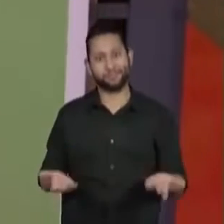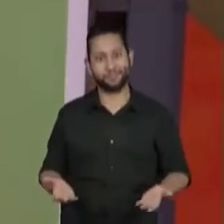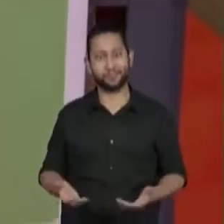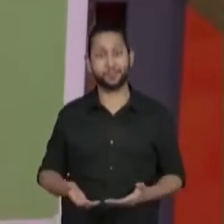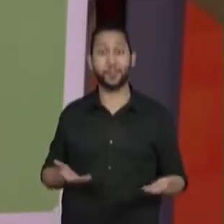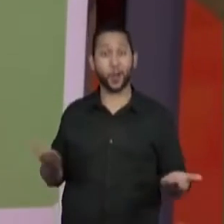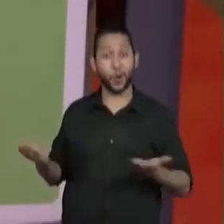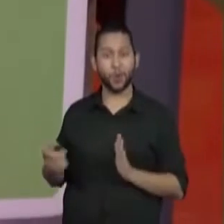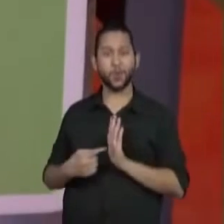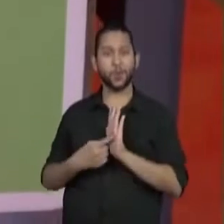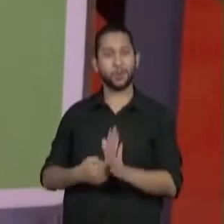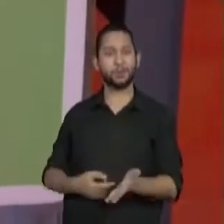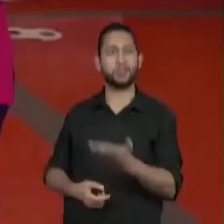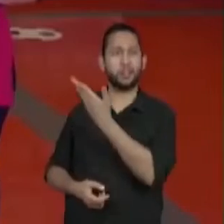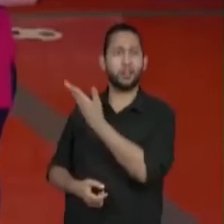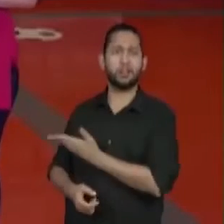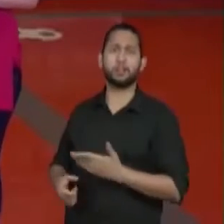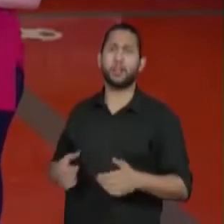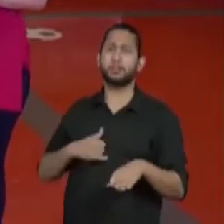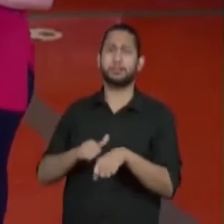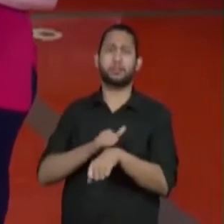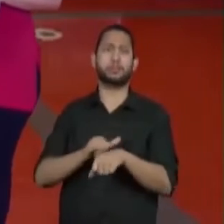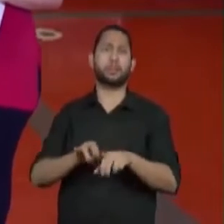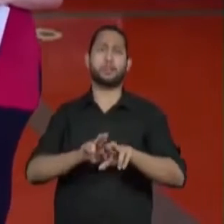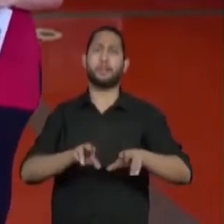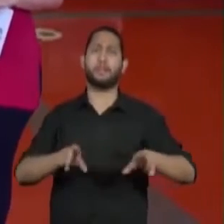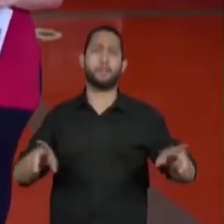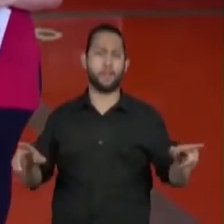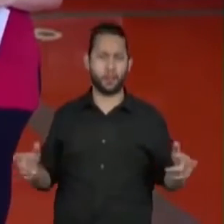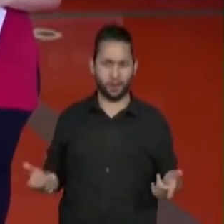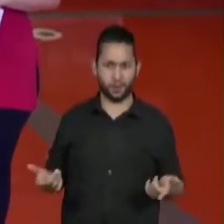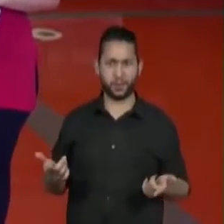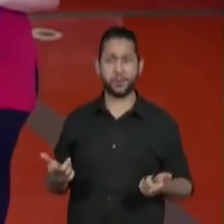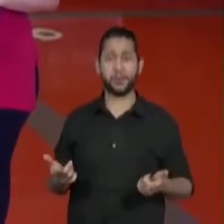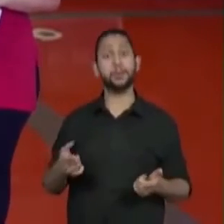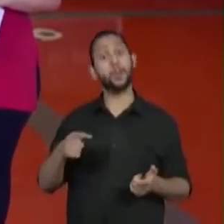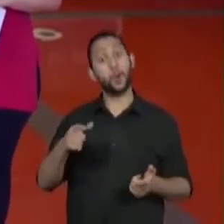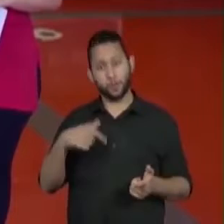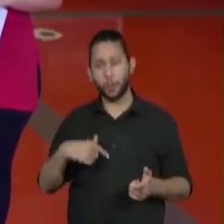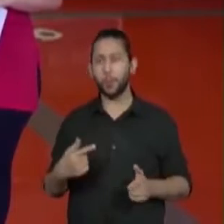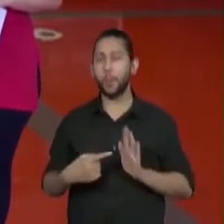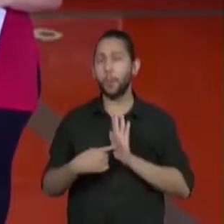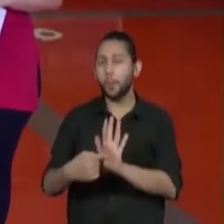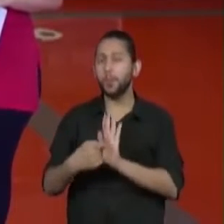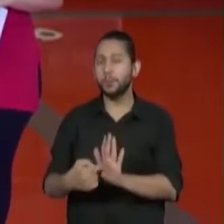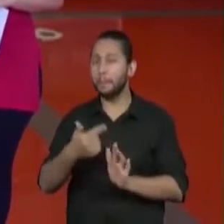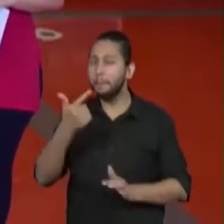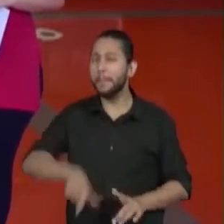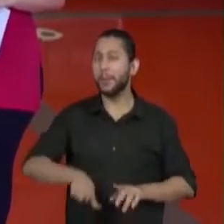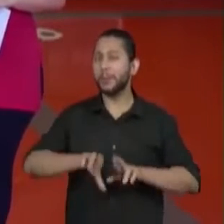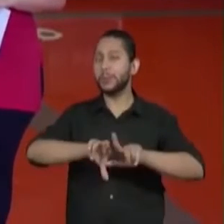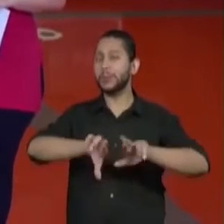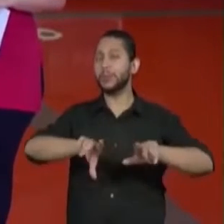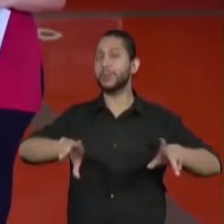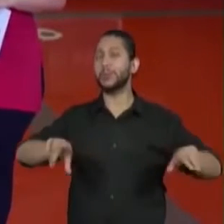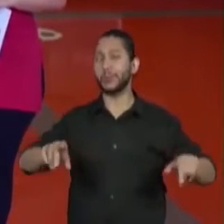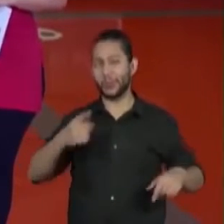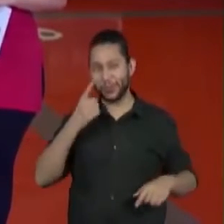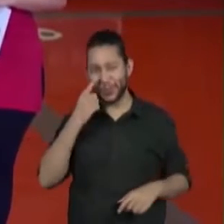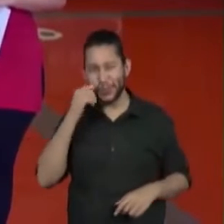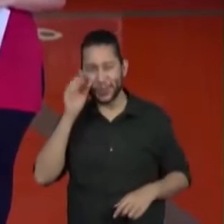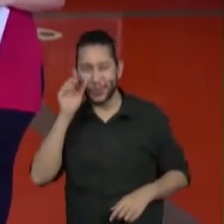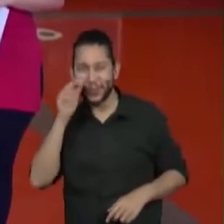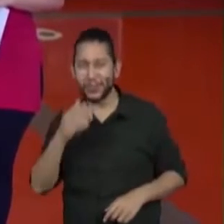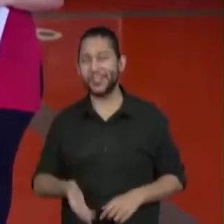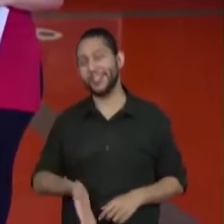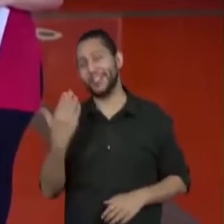aqui com o nosso painel, tem todos os esquemas aqui e a gente vai continuar mostrando o que nós temos aqui no